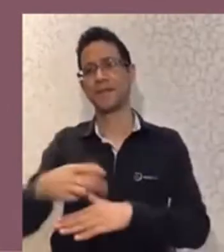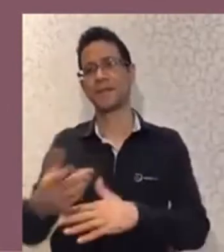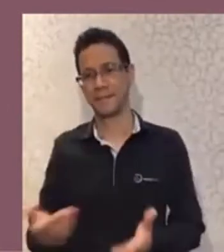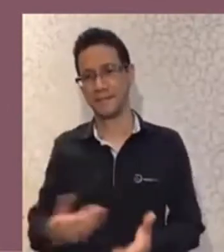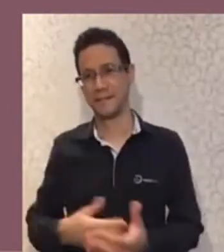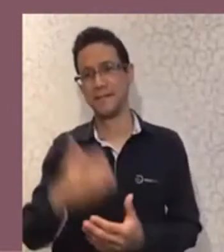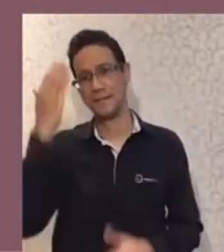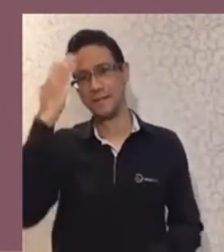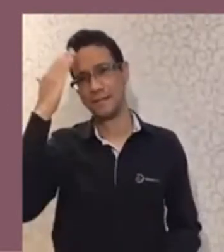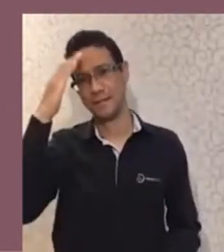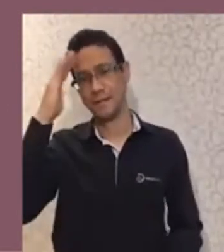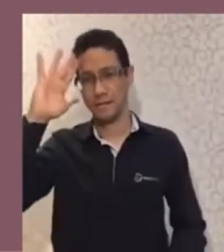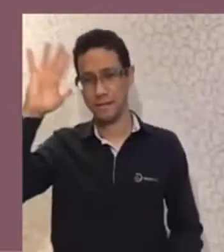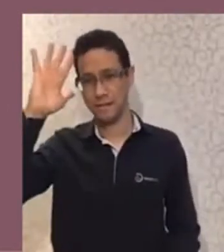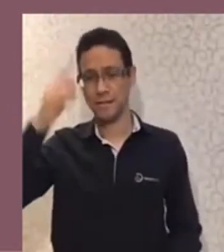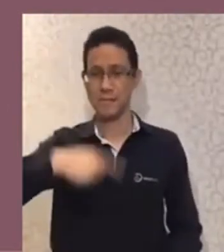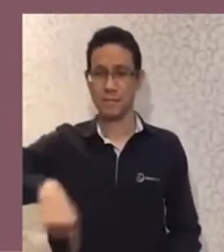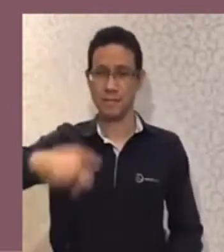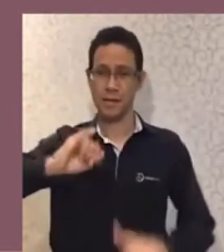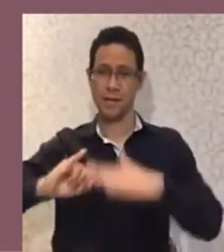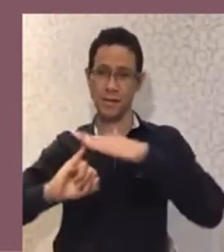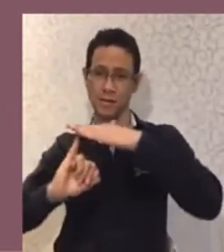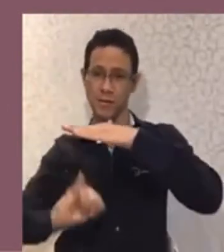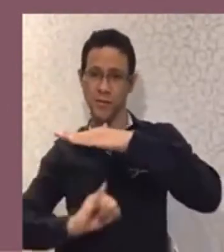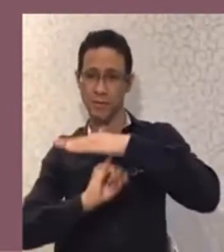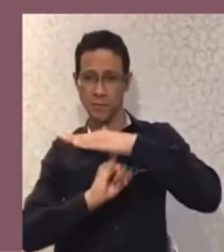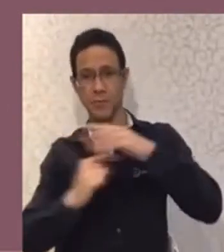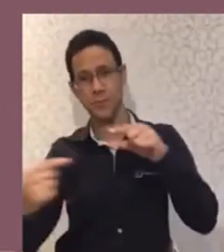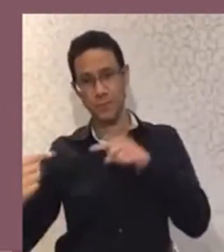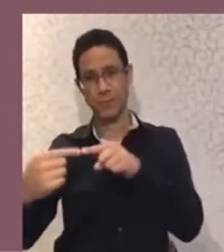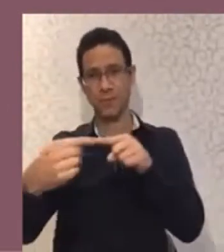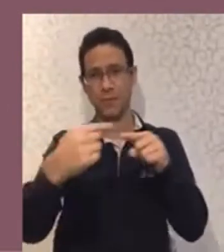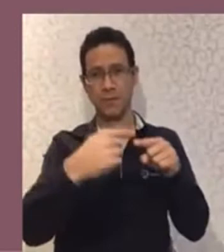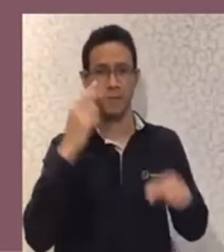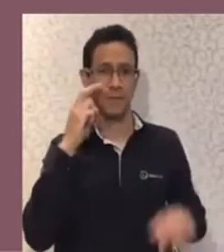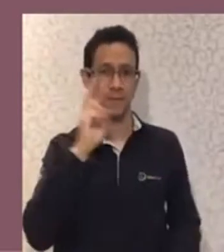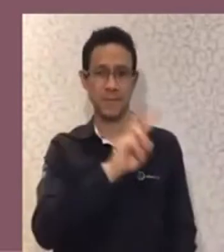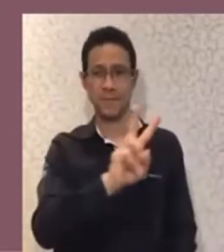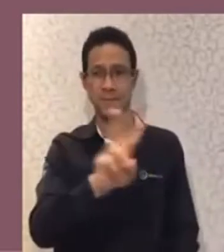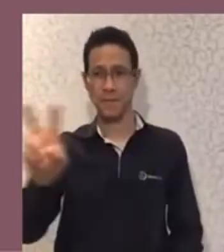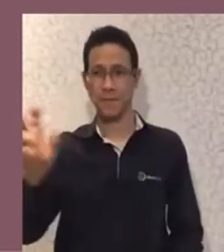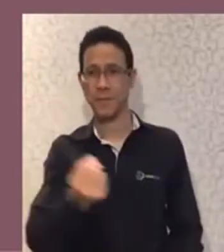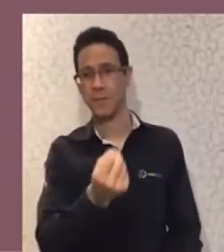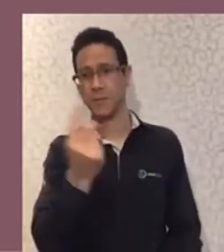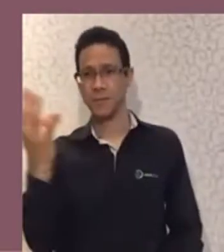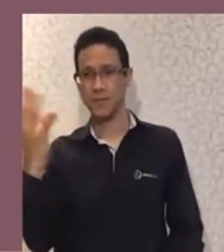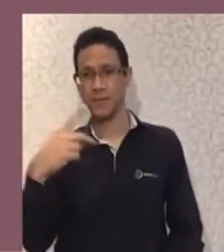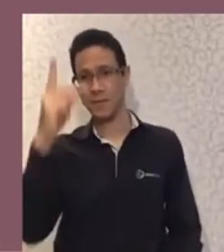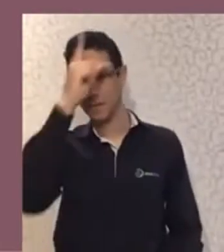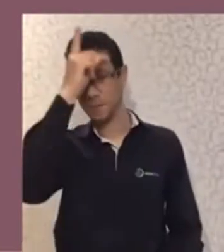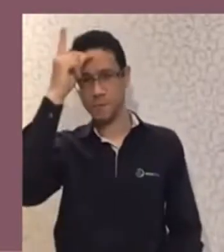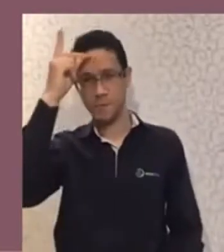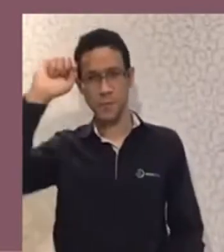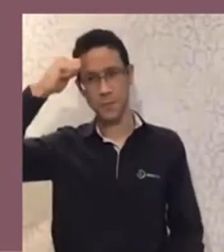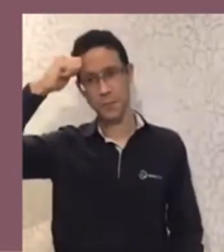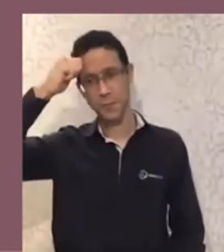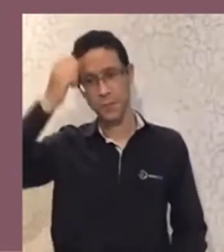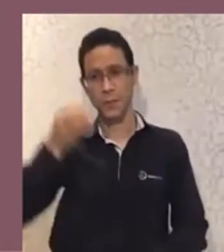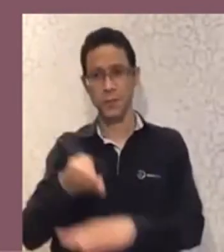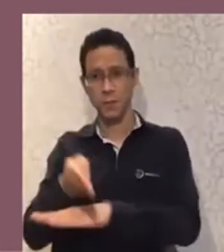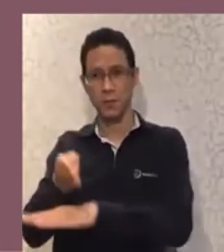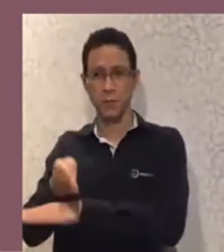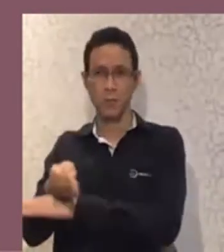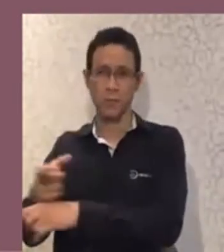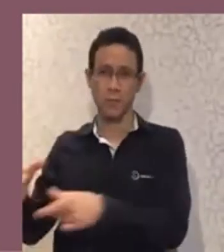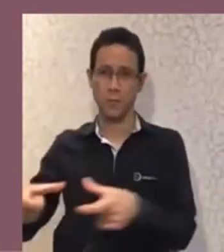isso pensando nas instituições, é só a gente olhar e ver, né? A quantidade de pessoas negras ocupando cargos importantes